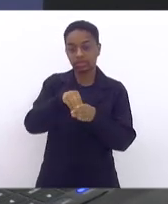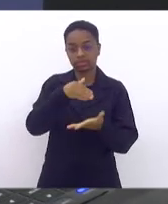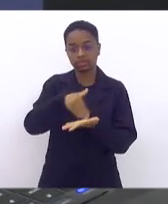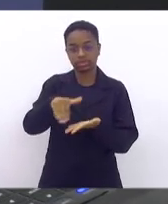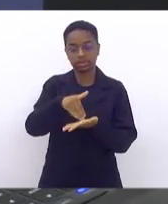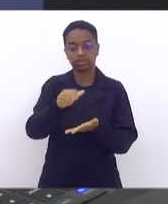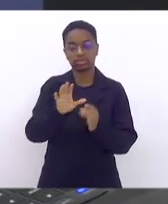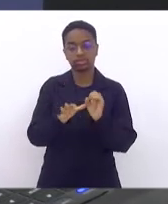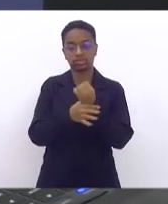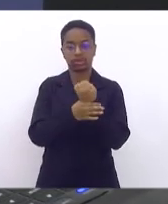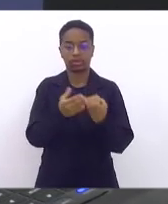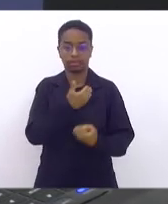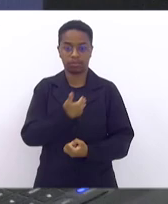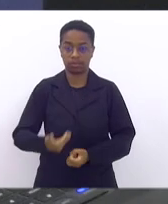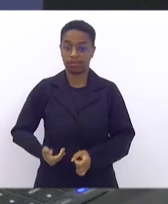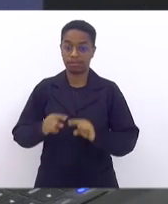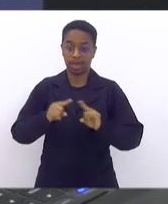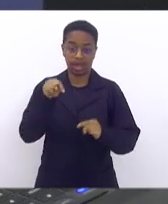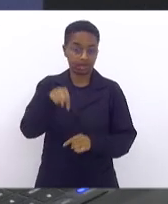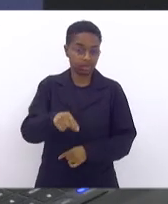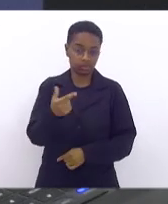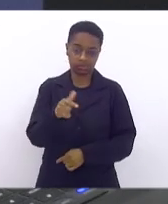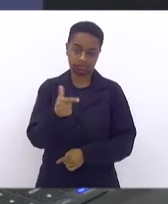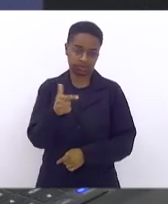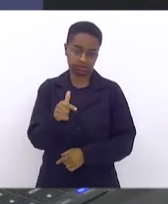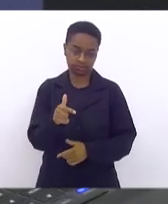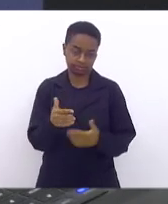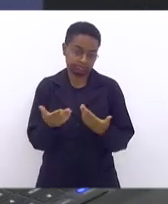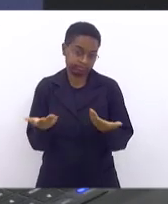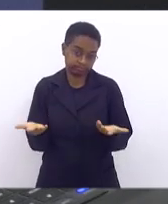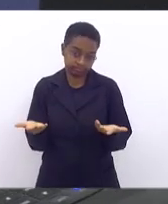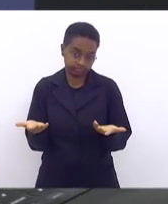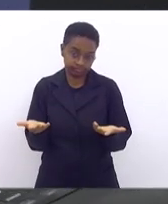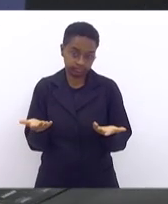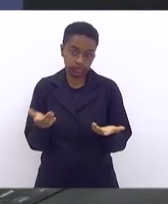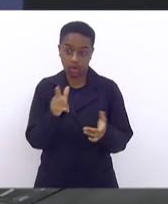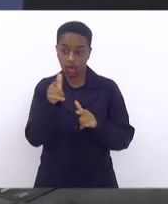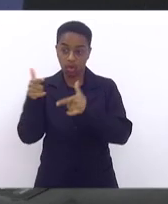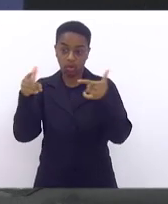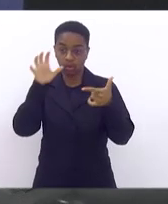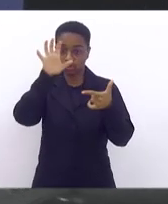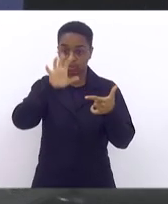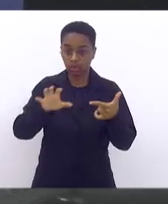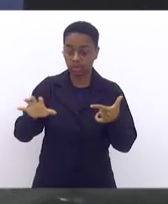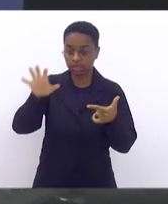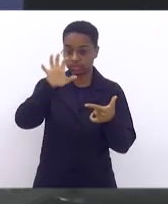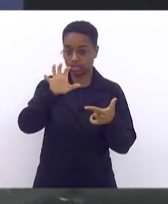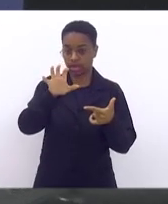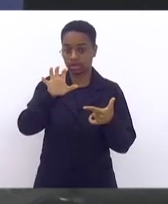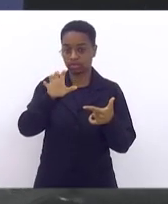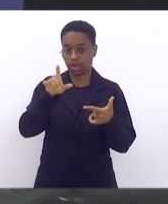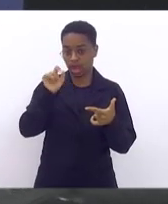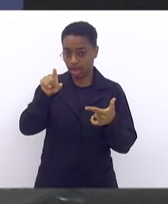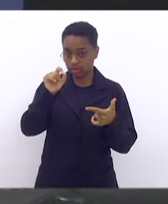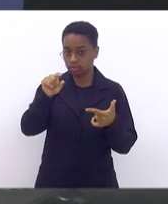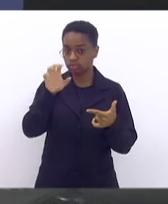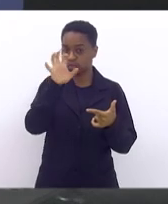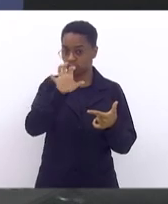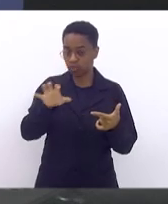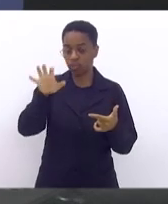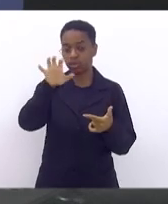temos. Né? Mas, em todos os outros estados, fora esses que estão ali,